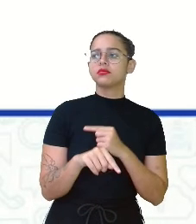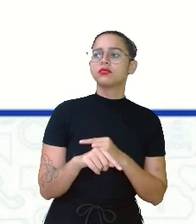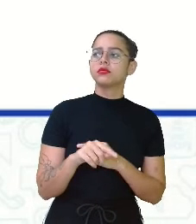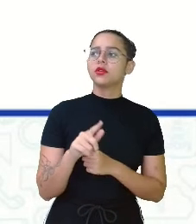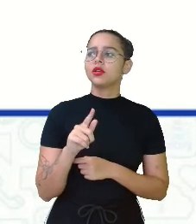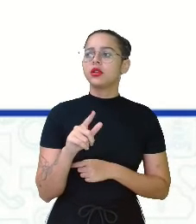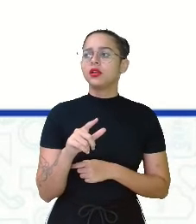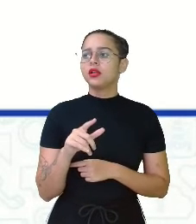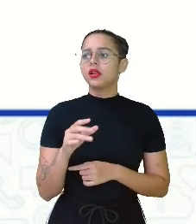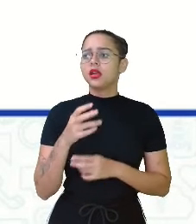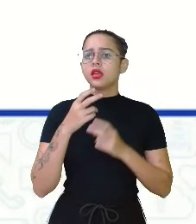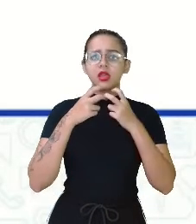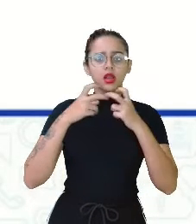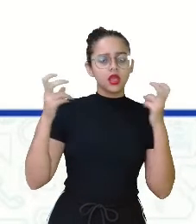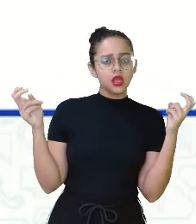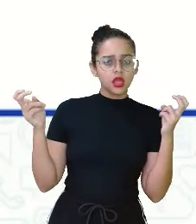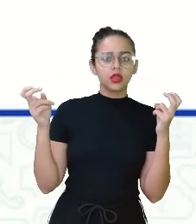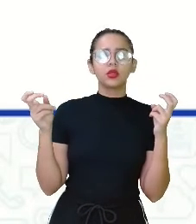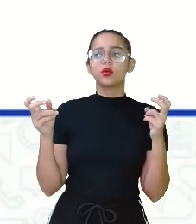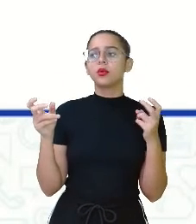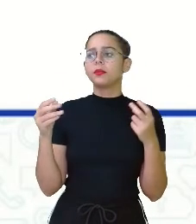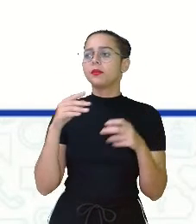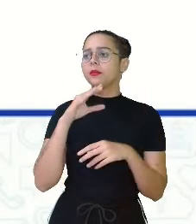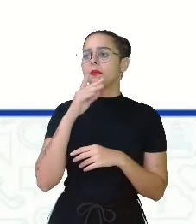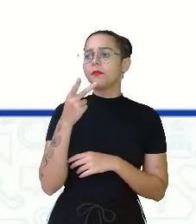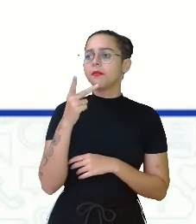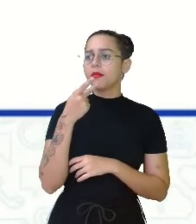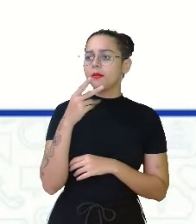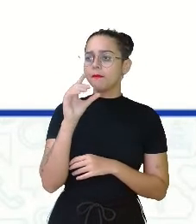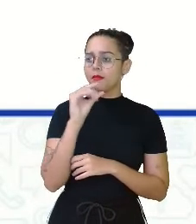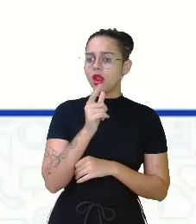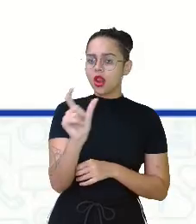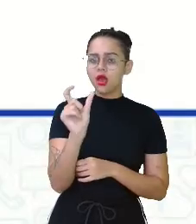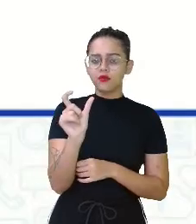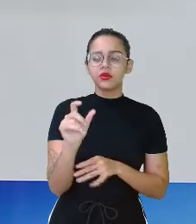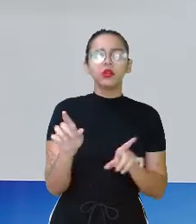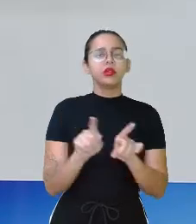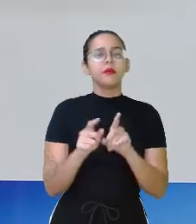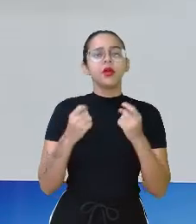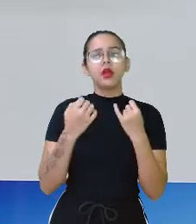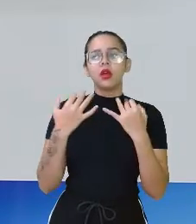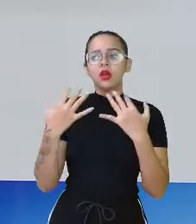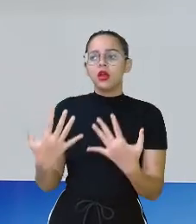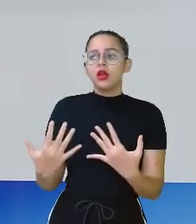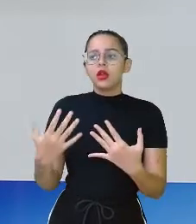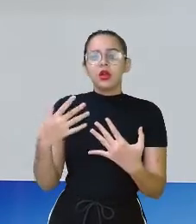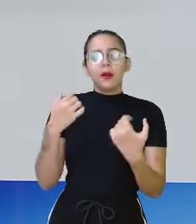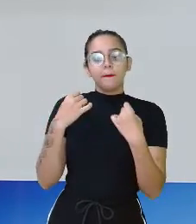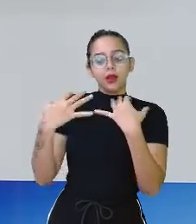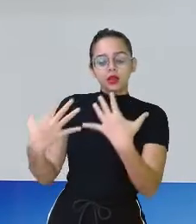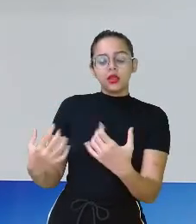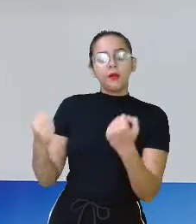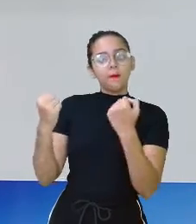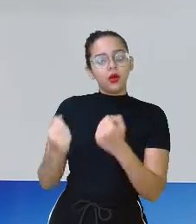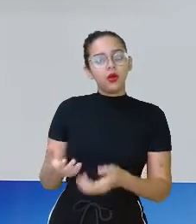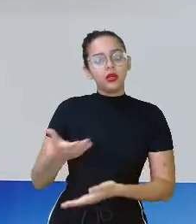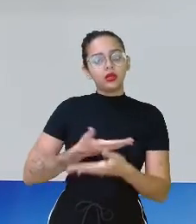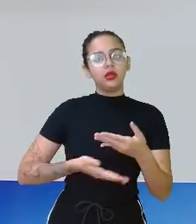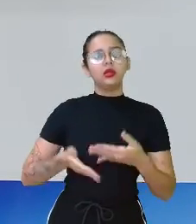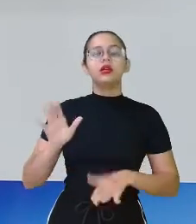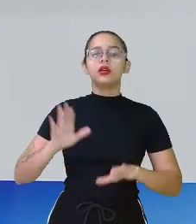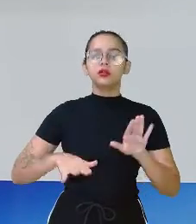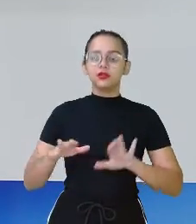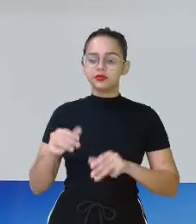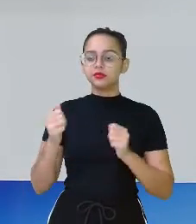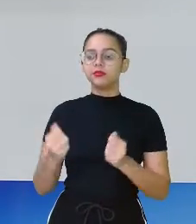Assim, gritos, palavras, né, sim. blá blá e E tal. como a plateia também pode interagir, de repente a plateia pode trazer um texto para ser